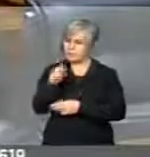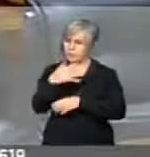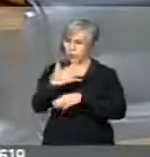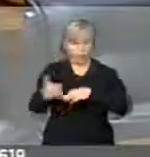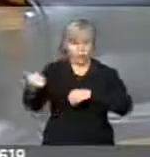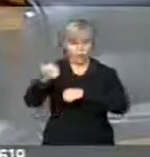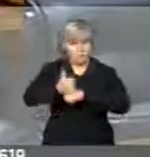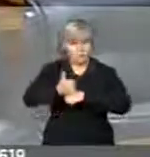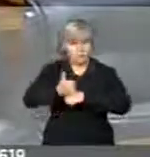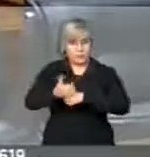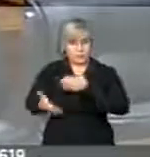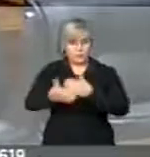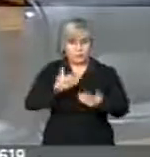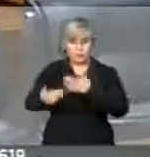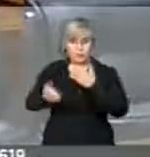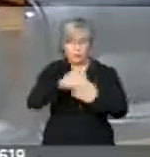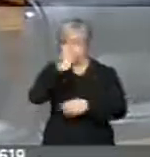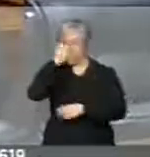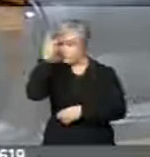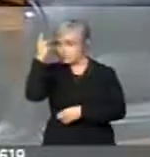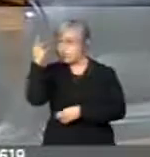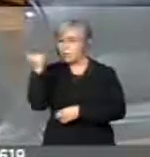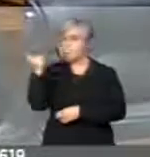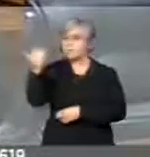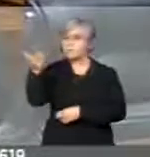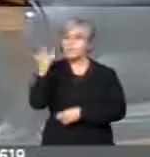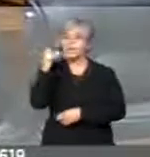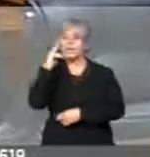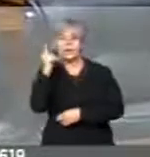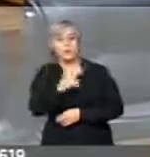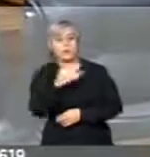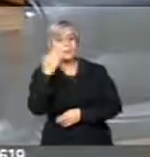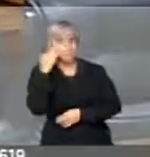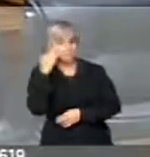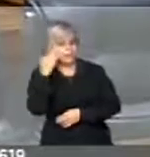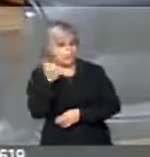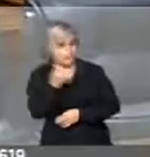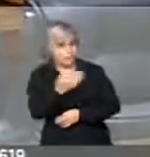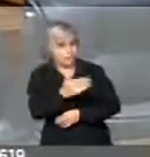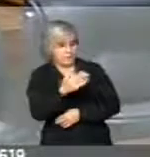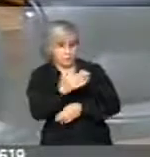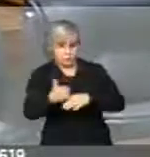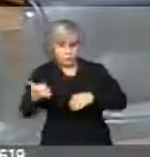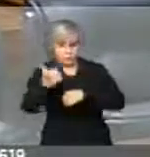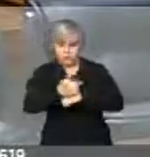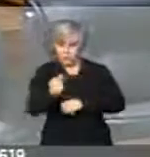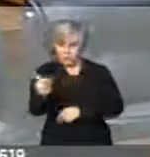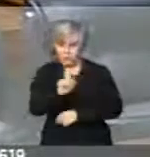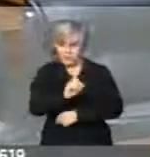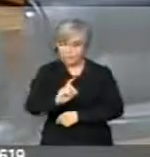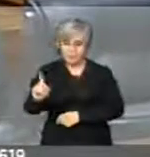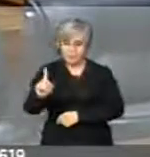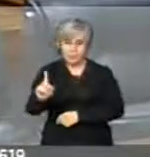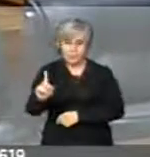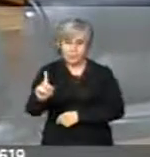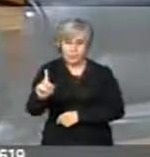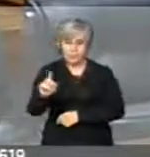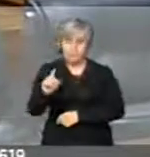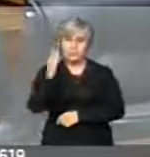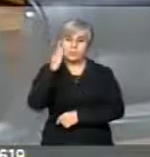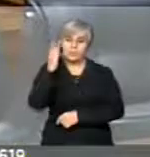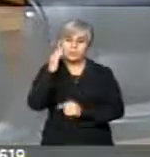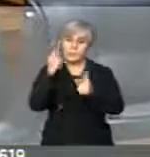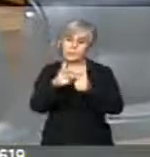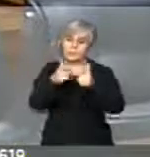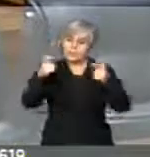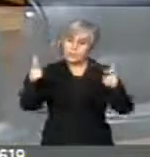qualquer cidadão que nos escuta aí sabe que isto não é golpe e que a grande maioria